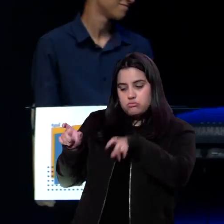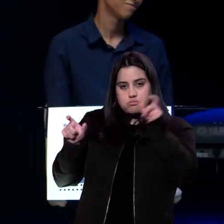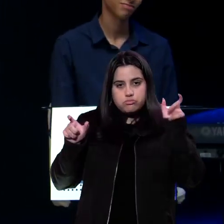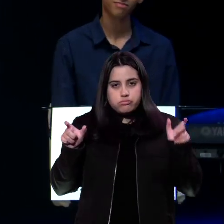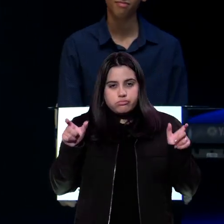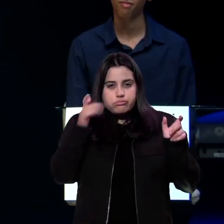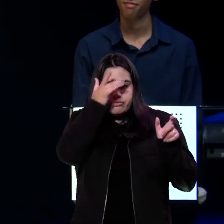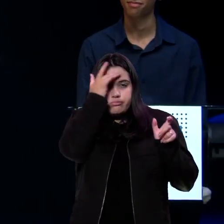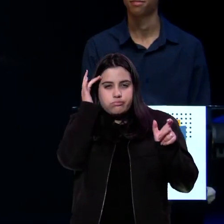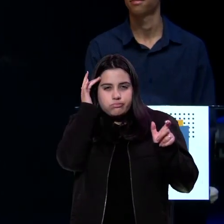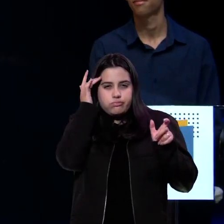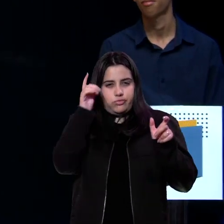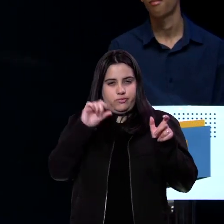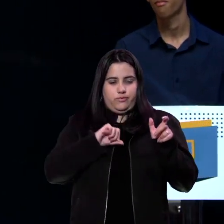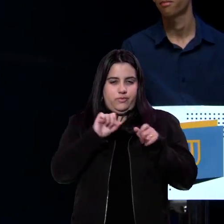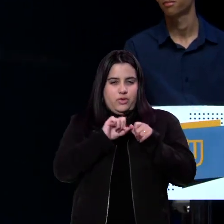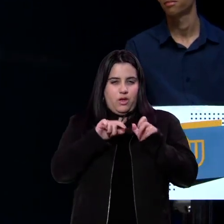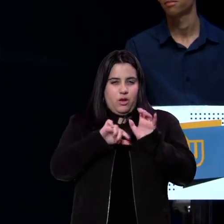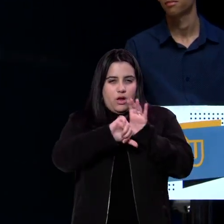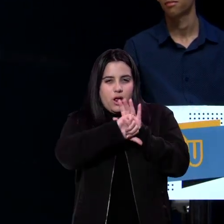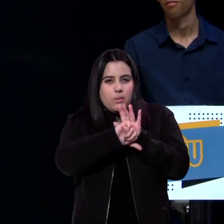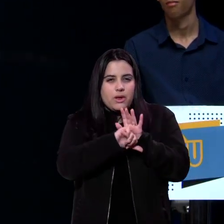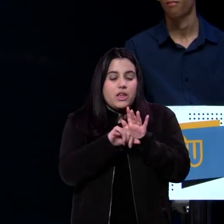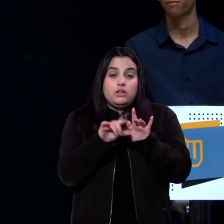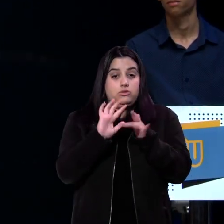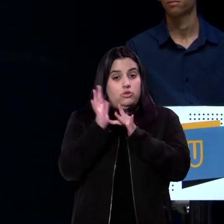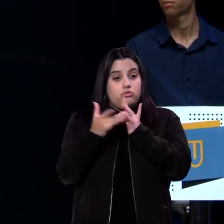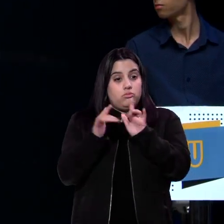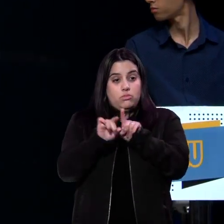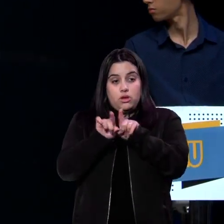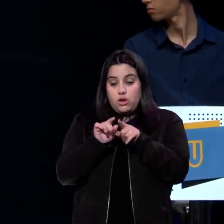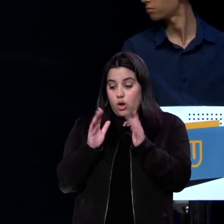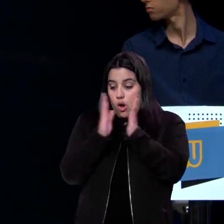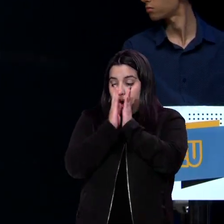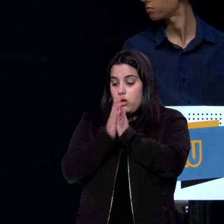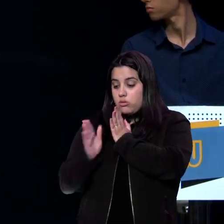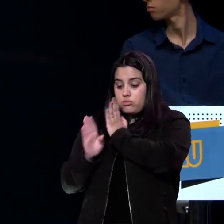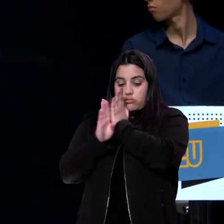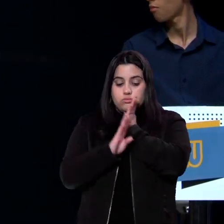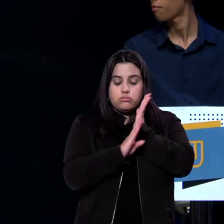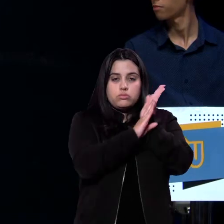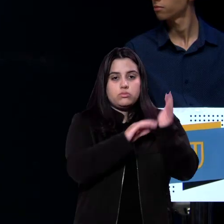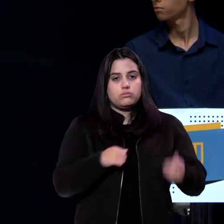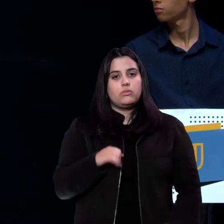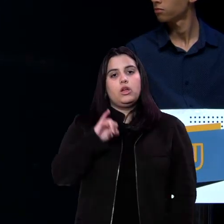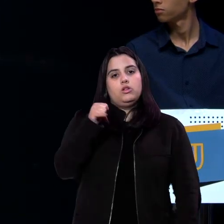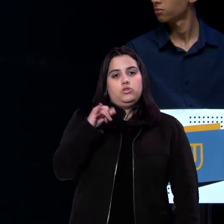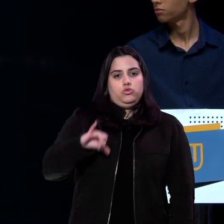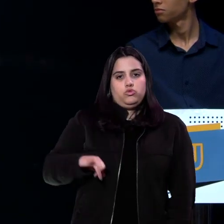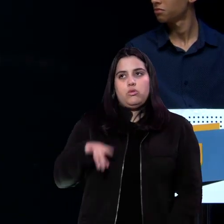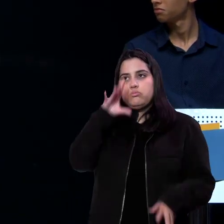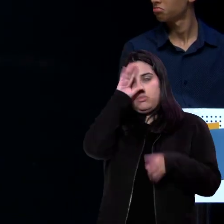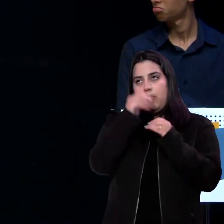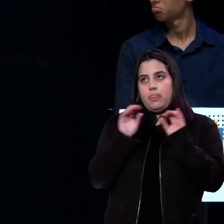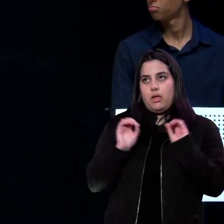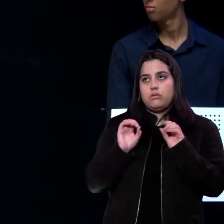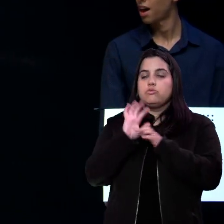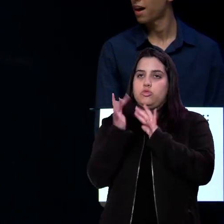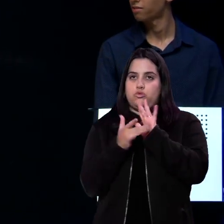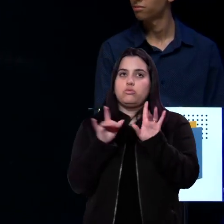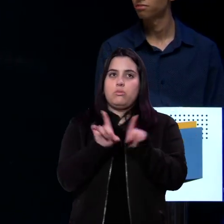paralelos? Jó sofreu injustamente, Jesus também. Jó foi incompreendido, Jesus também.